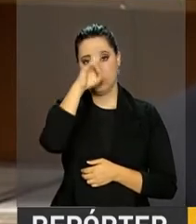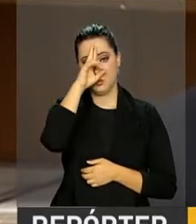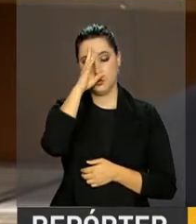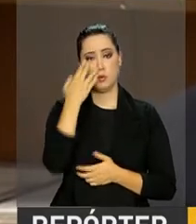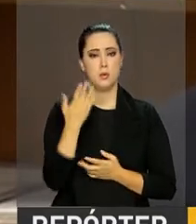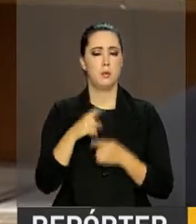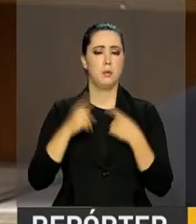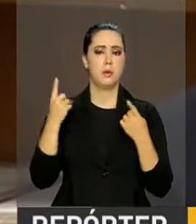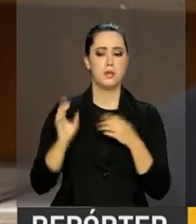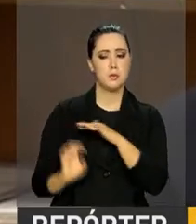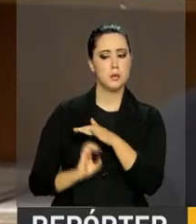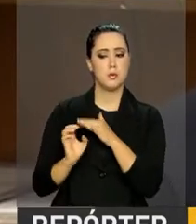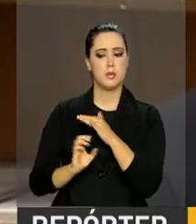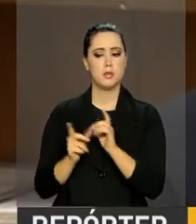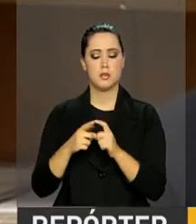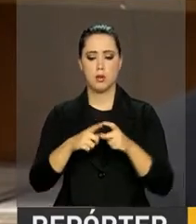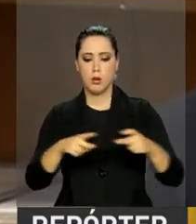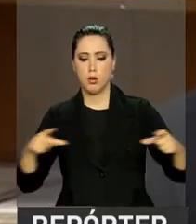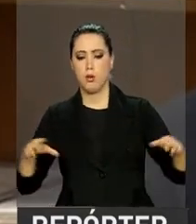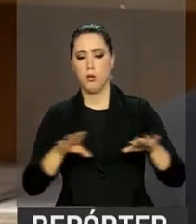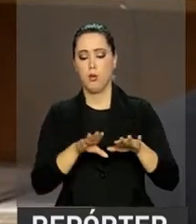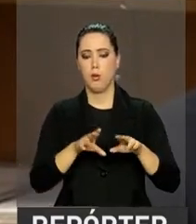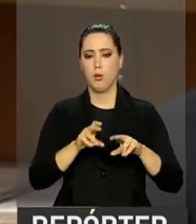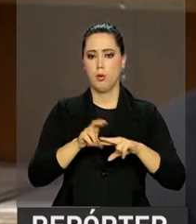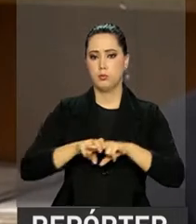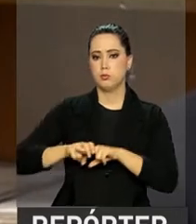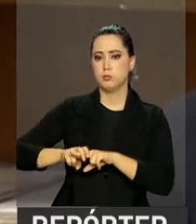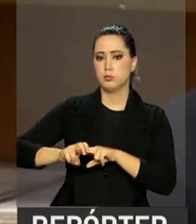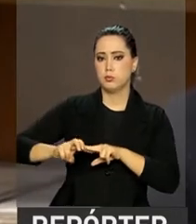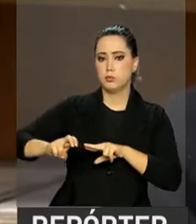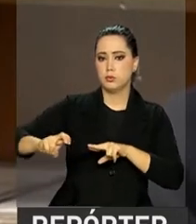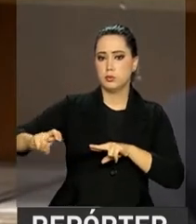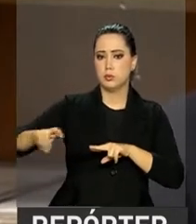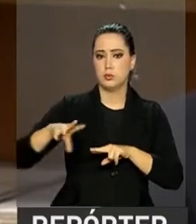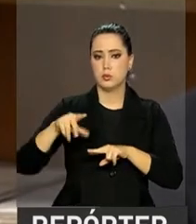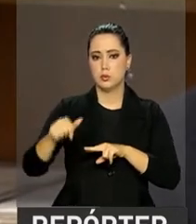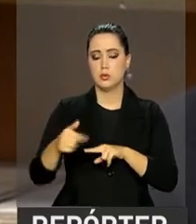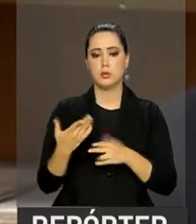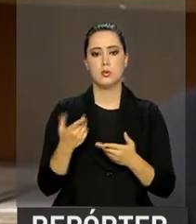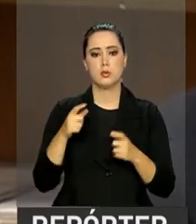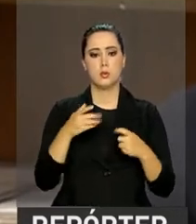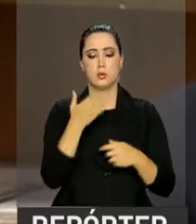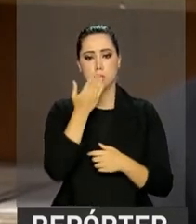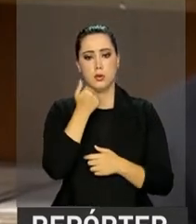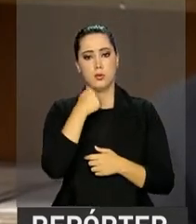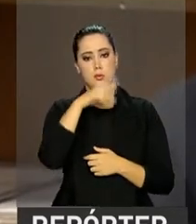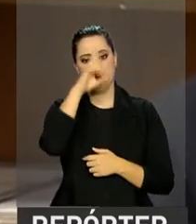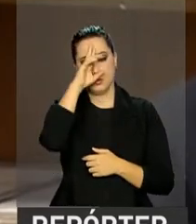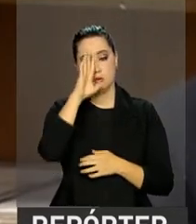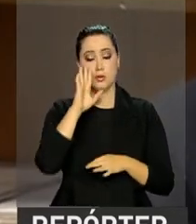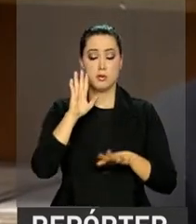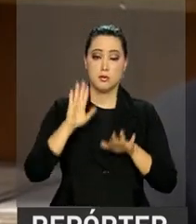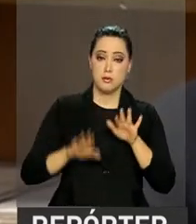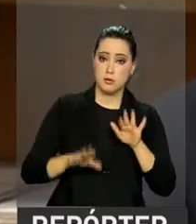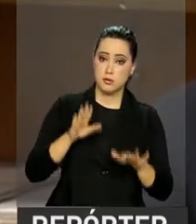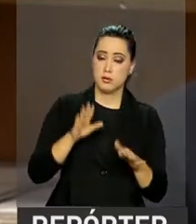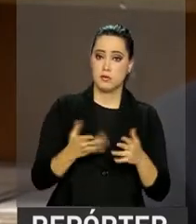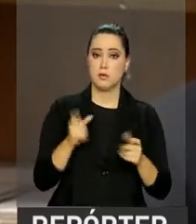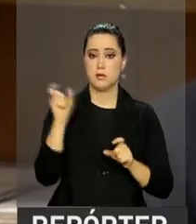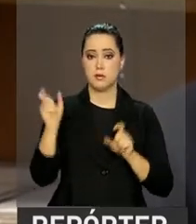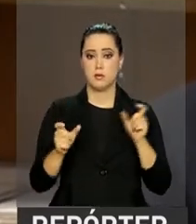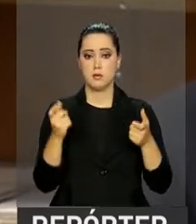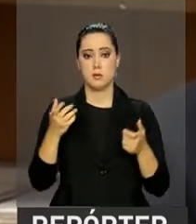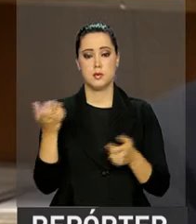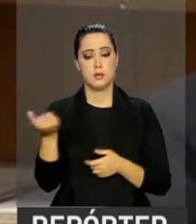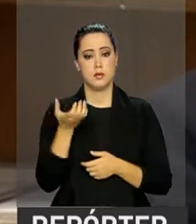uma empresa que tem um refeitório e que todo mundo almoça nesse refeitório, talvez os